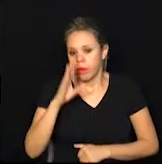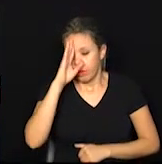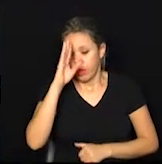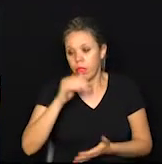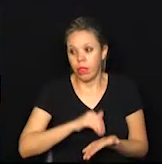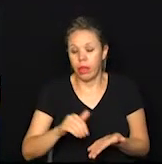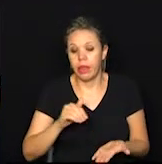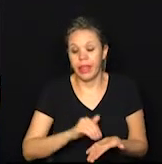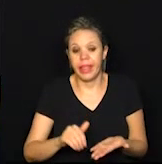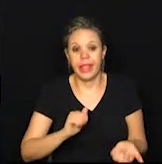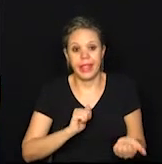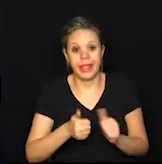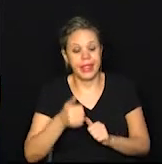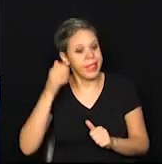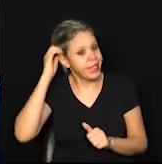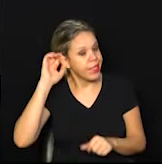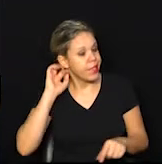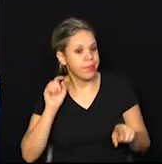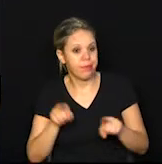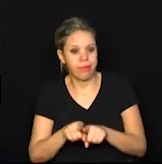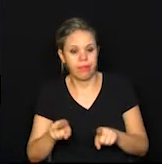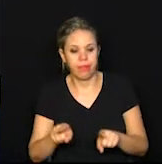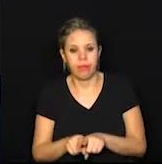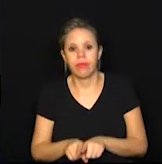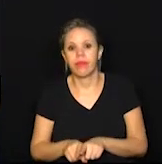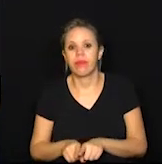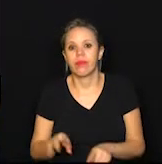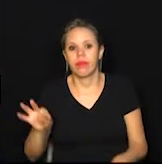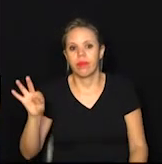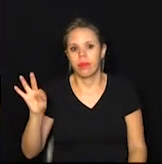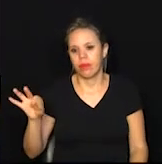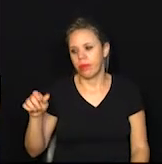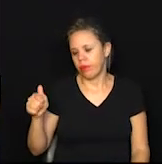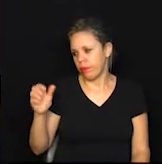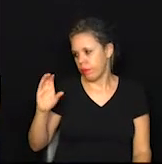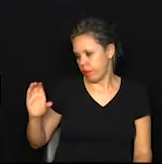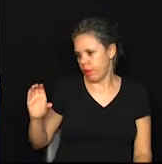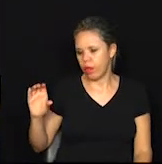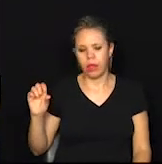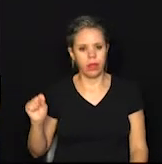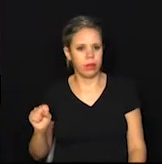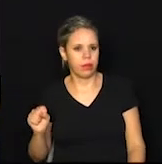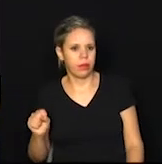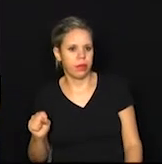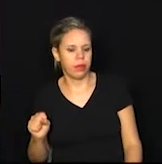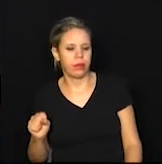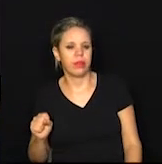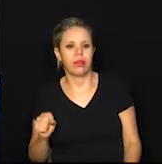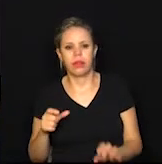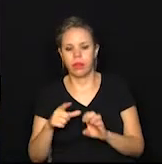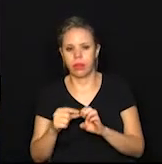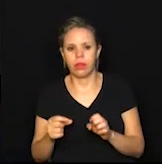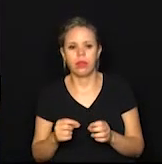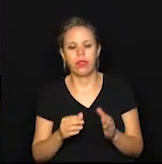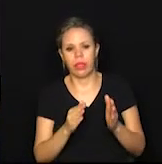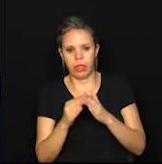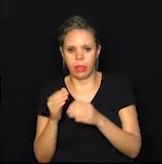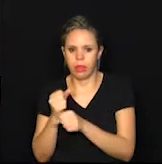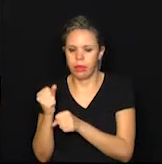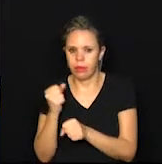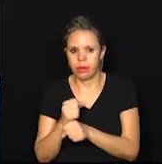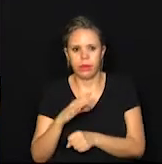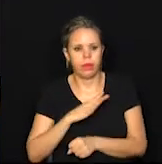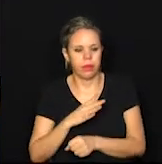Secretaria de Esportes, e também os TACs, que é o termo de ajuste de conduta, através de empreendimentos que vêm na cidade, que